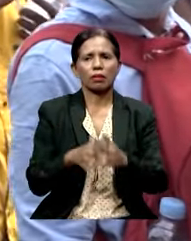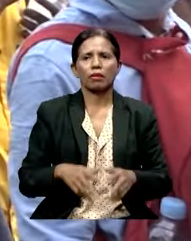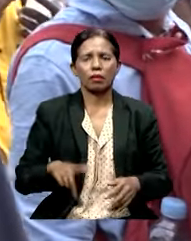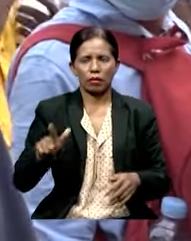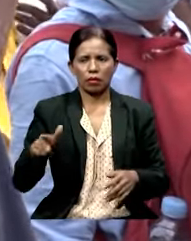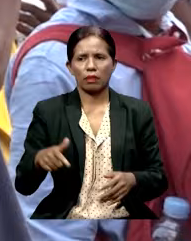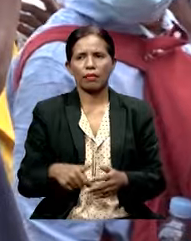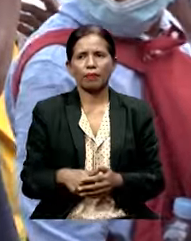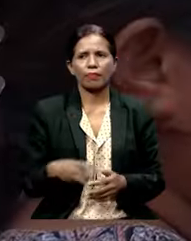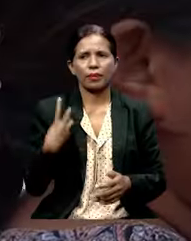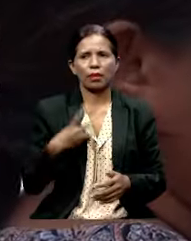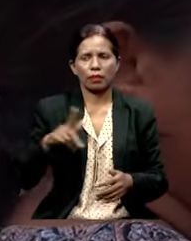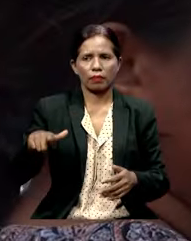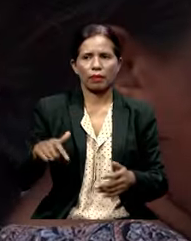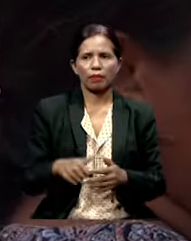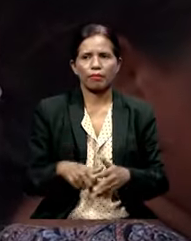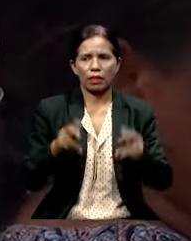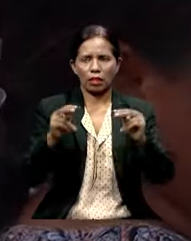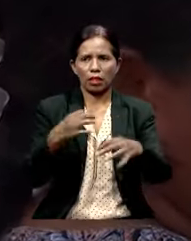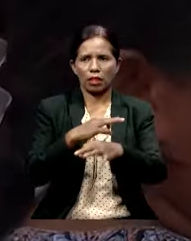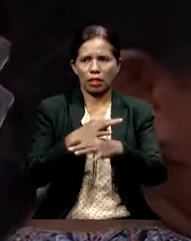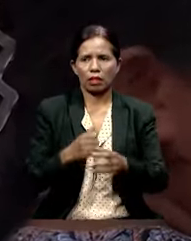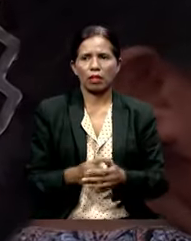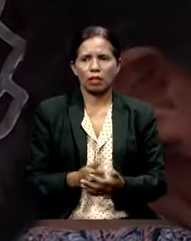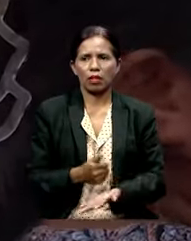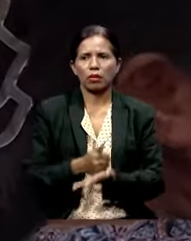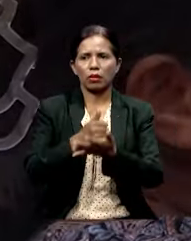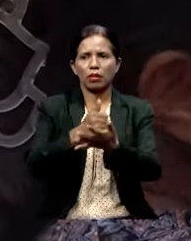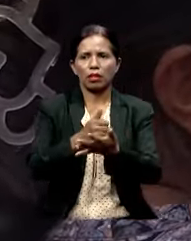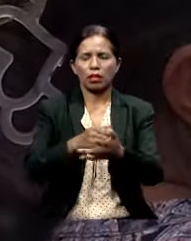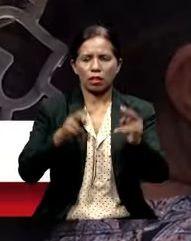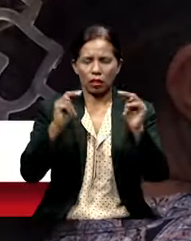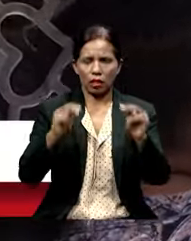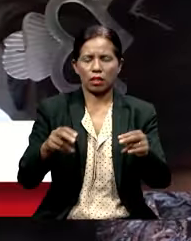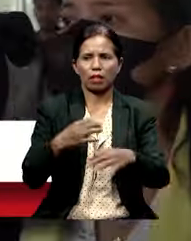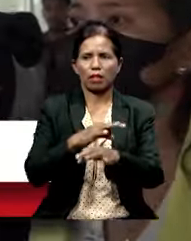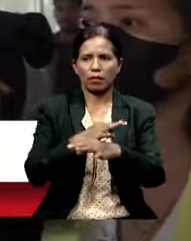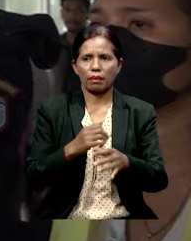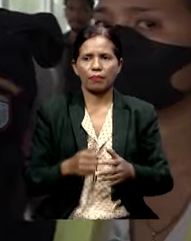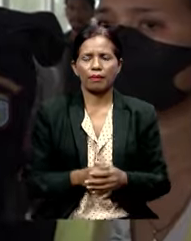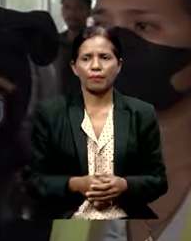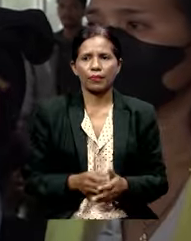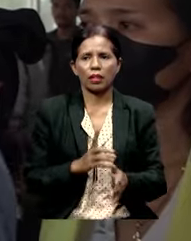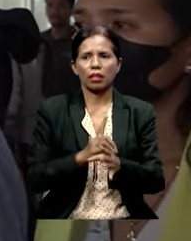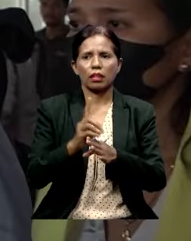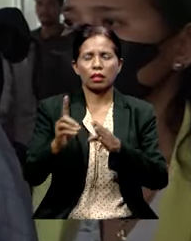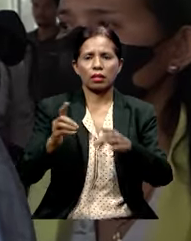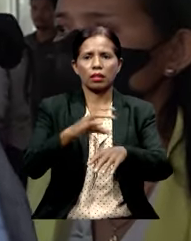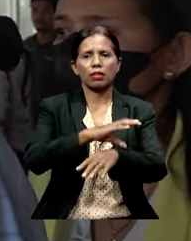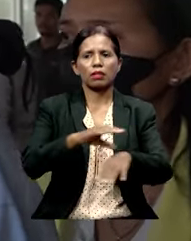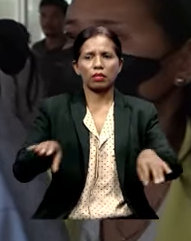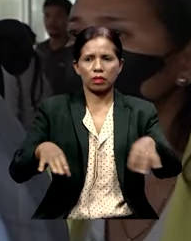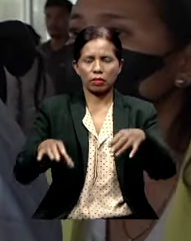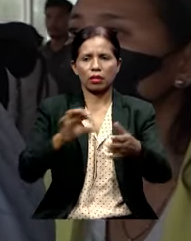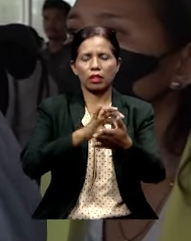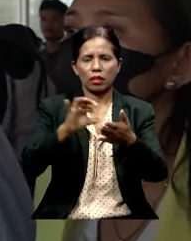halo kurus betira tarre leo thank you dia atendimento la dia que sendi thank you dia diretor di Direção Geral Serviço